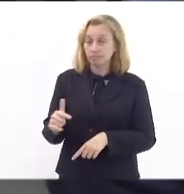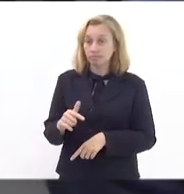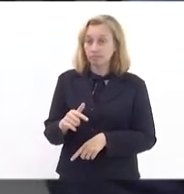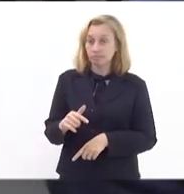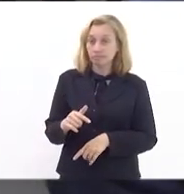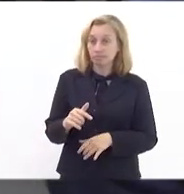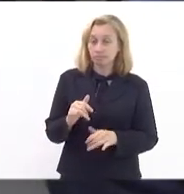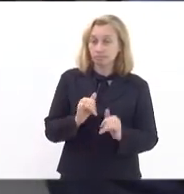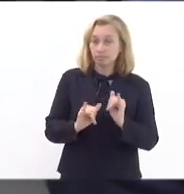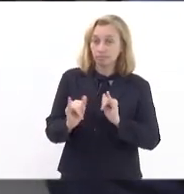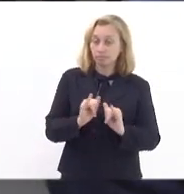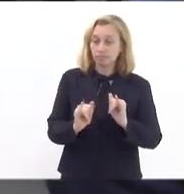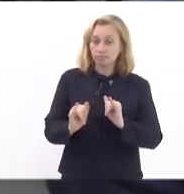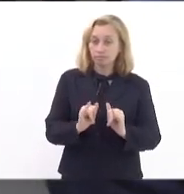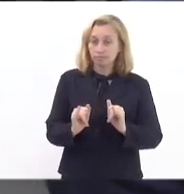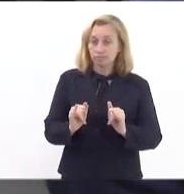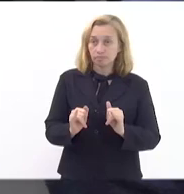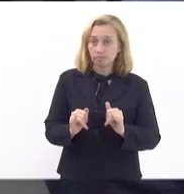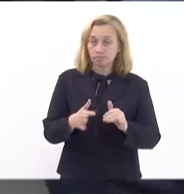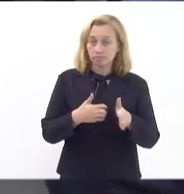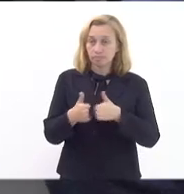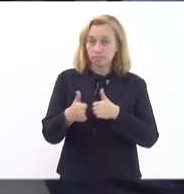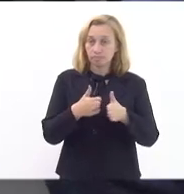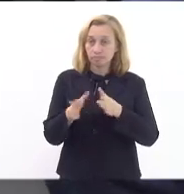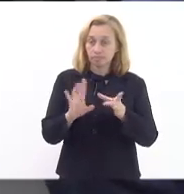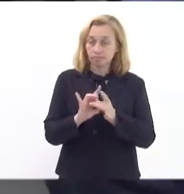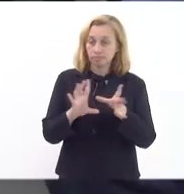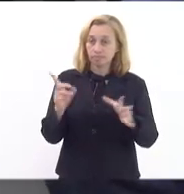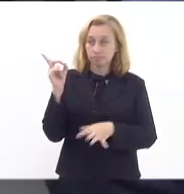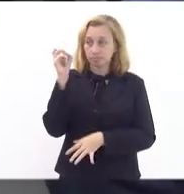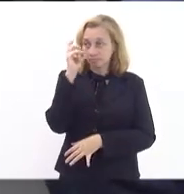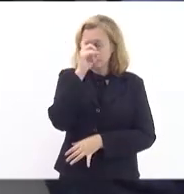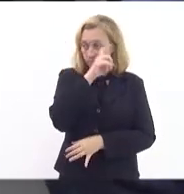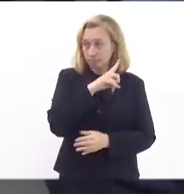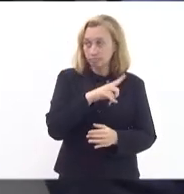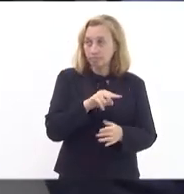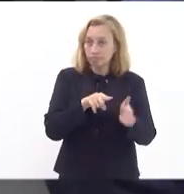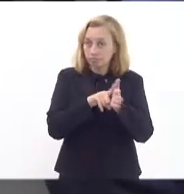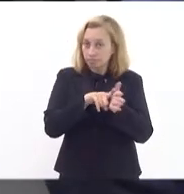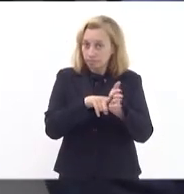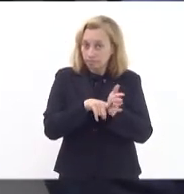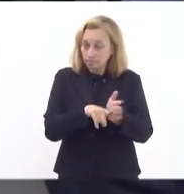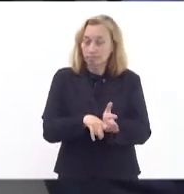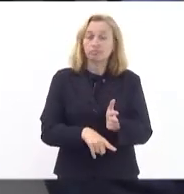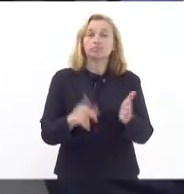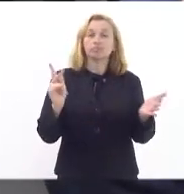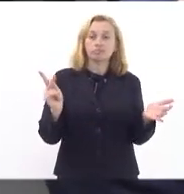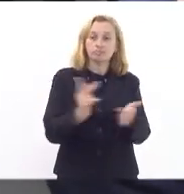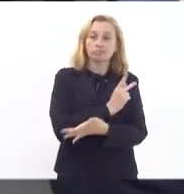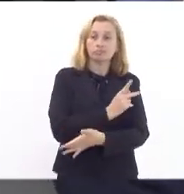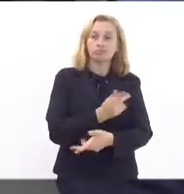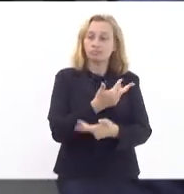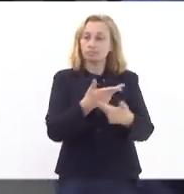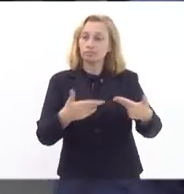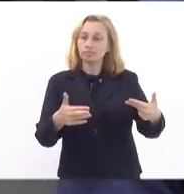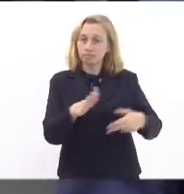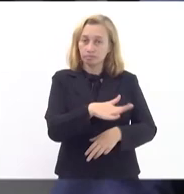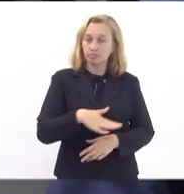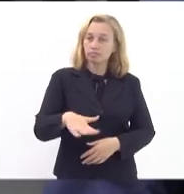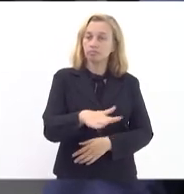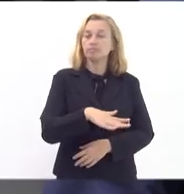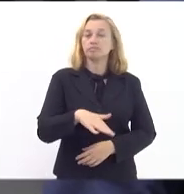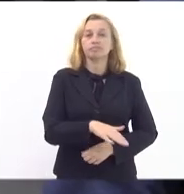populações e o livre acesso fica muito difícil fazer as análises do que está estão ocorrendo nas diversas